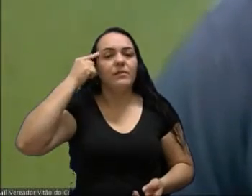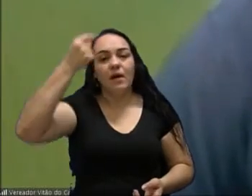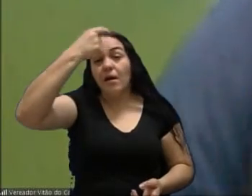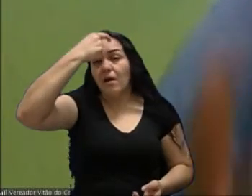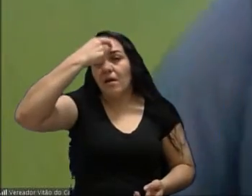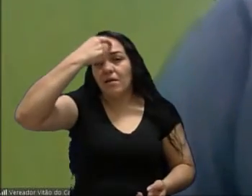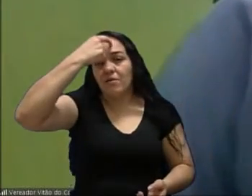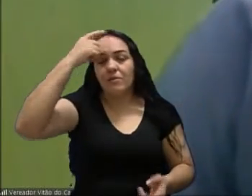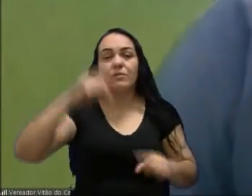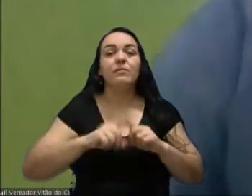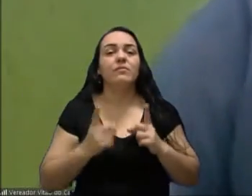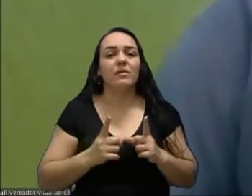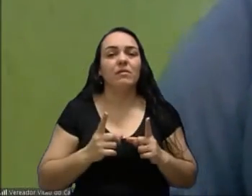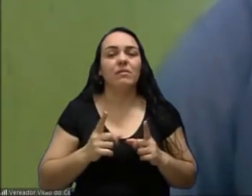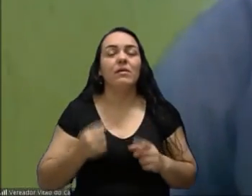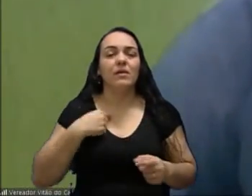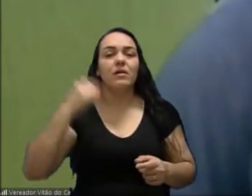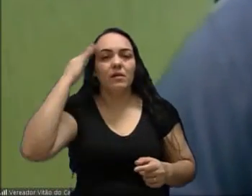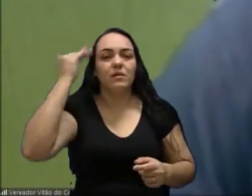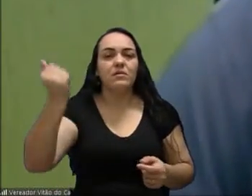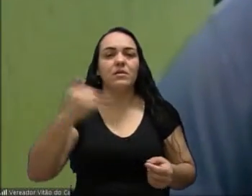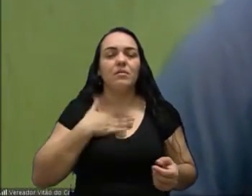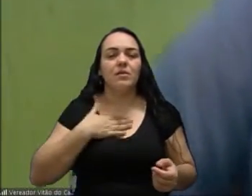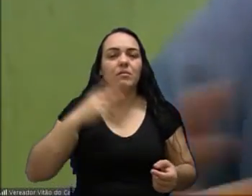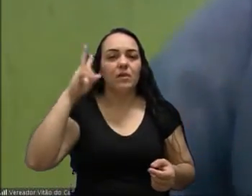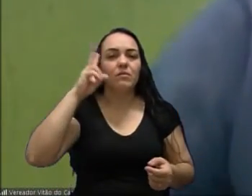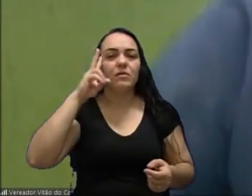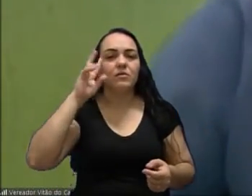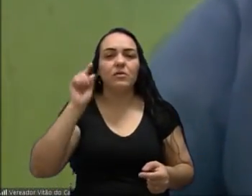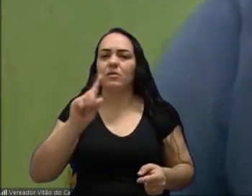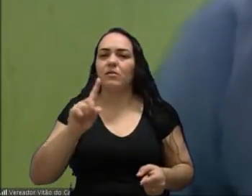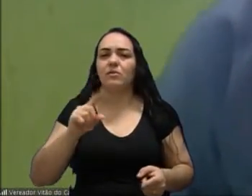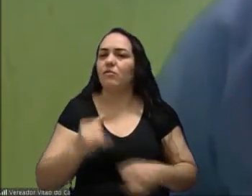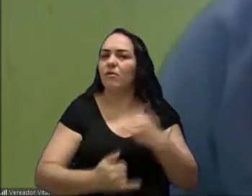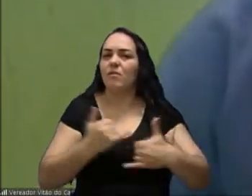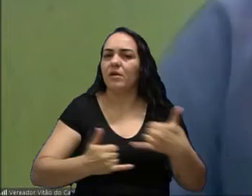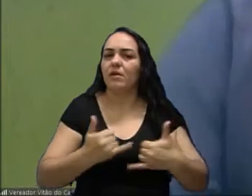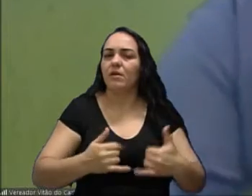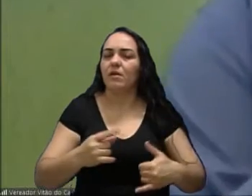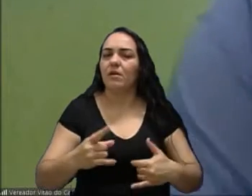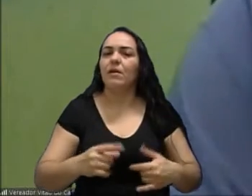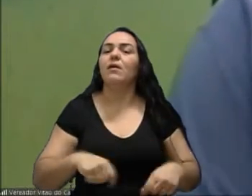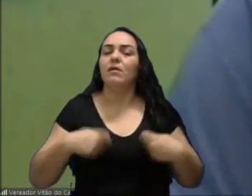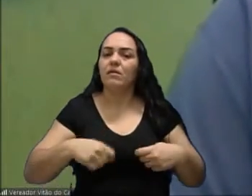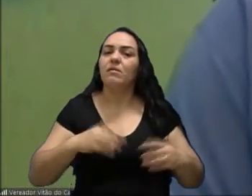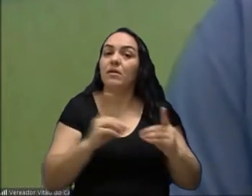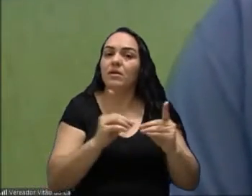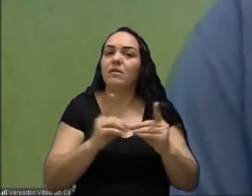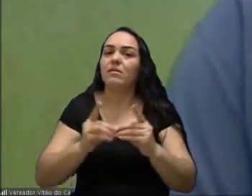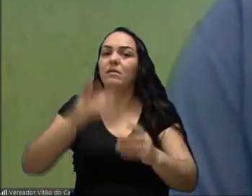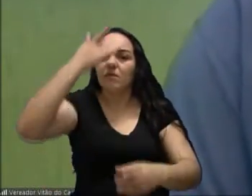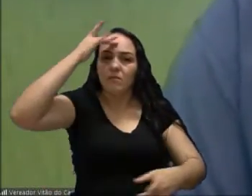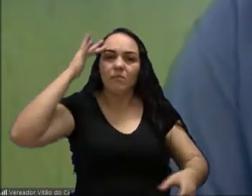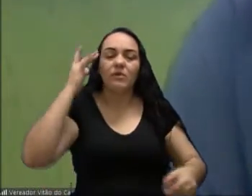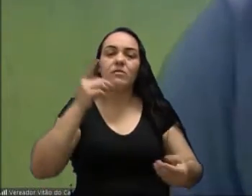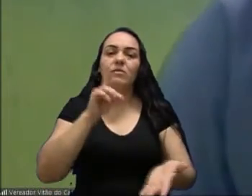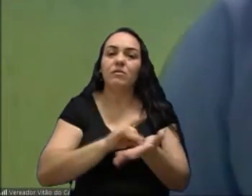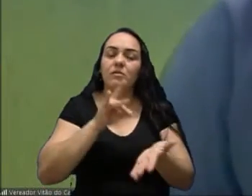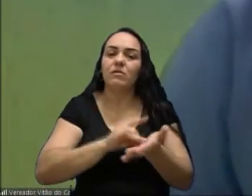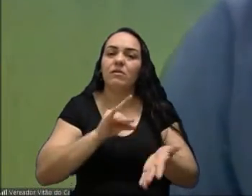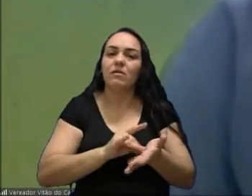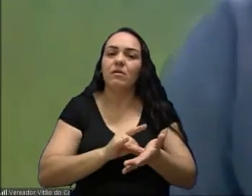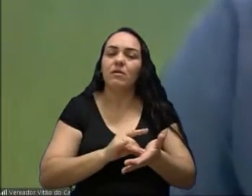admiro também sabendo e ele sabe da minha história que eu não fui brincar lá e não deu pra me vir antes o pastor Apolo foi comigo é